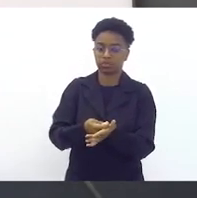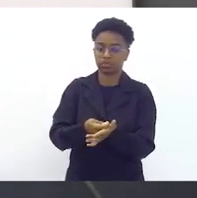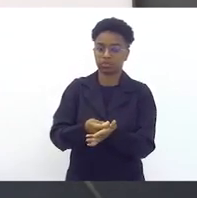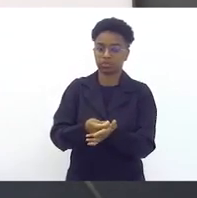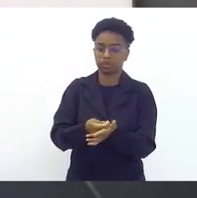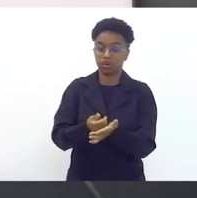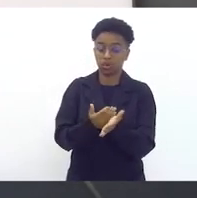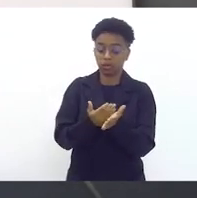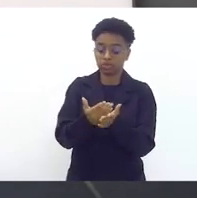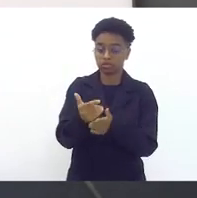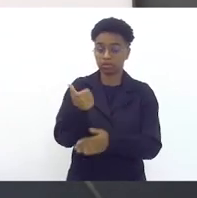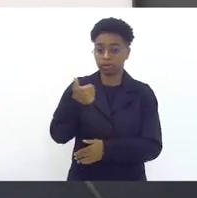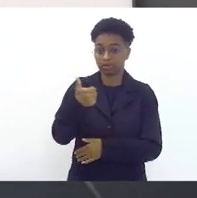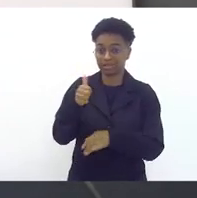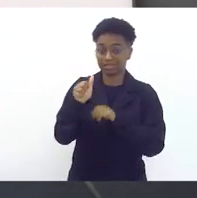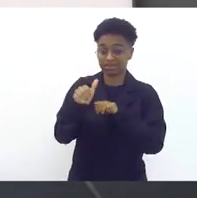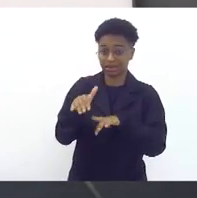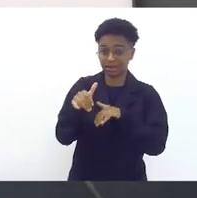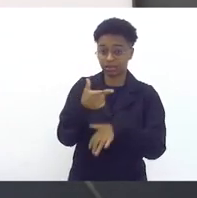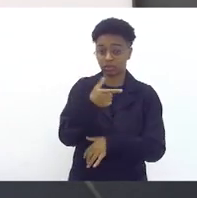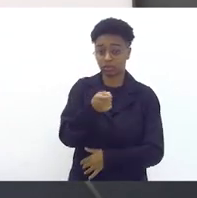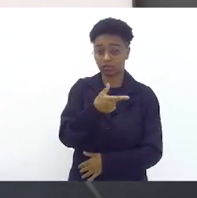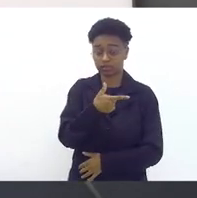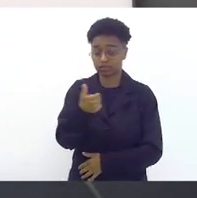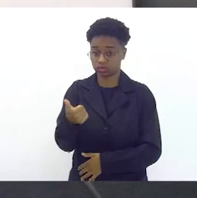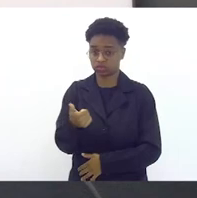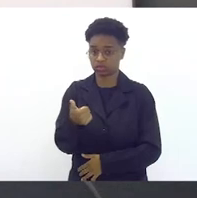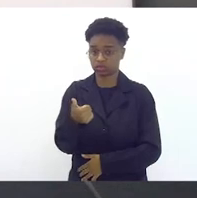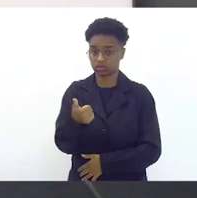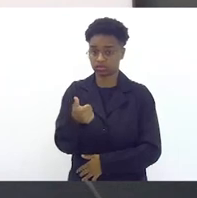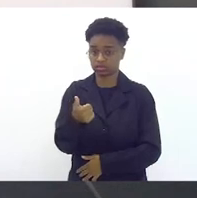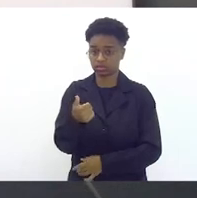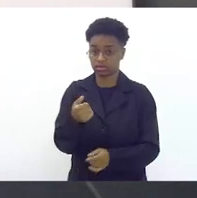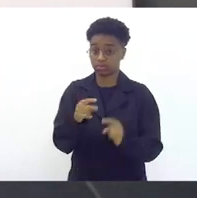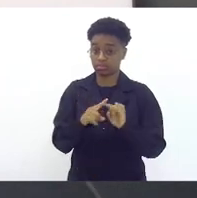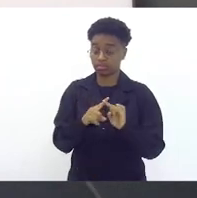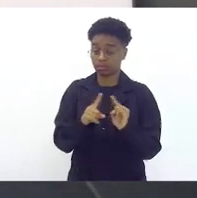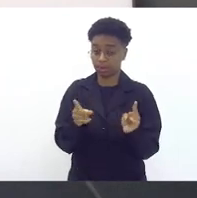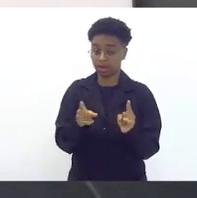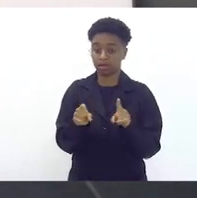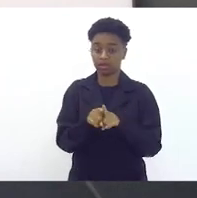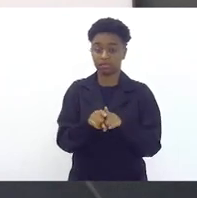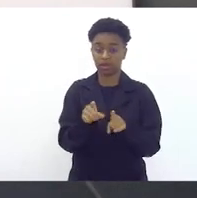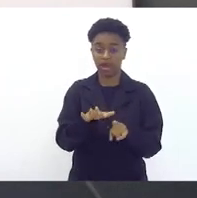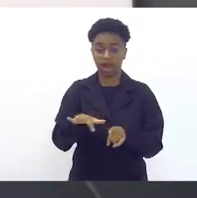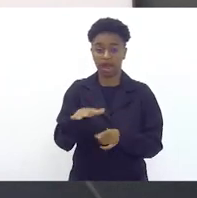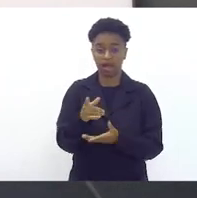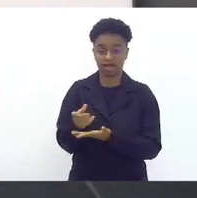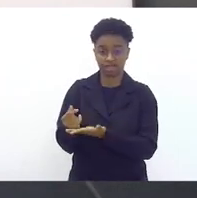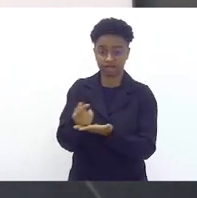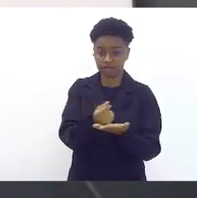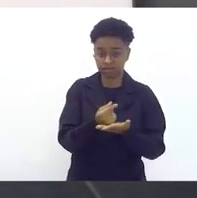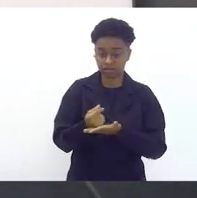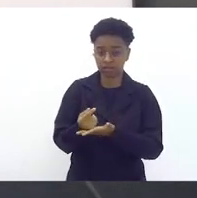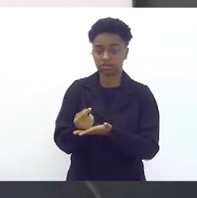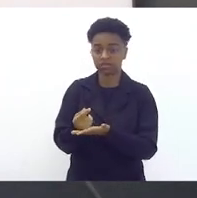de 1º de setembro de 2021, e todos os efeitos financeiros